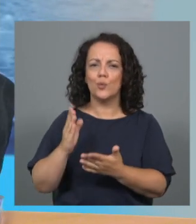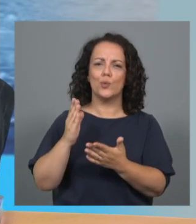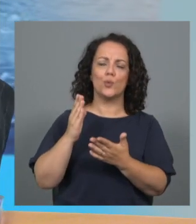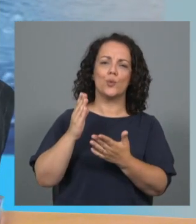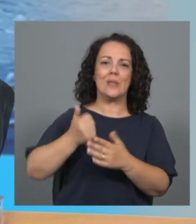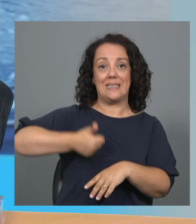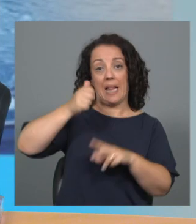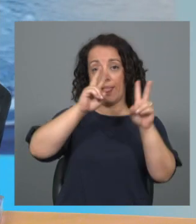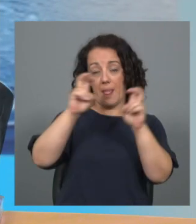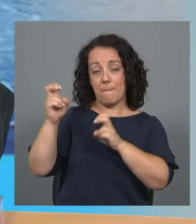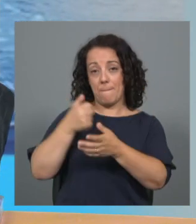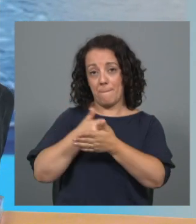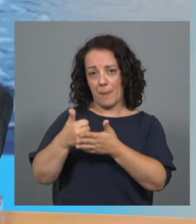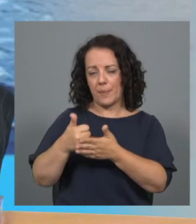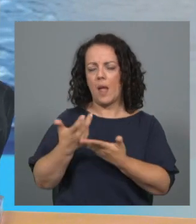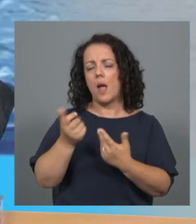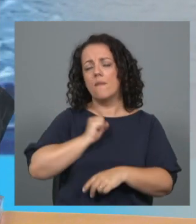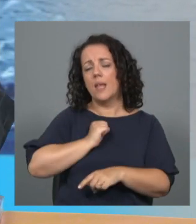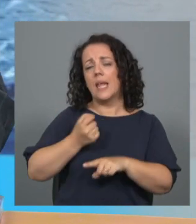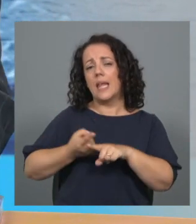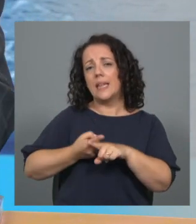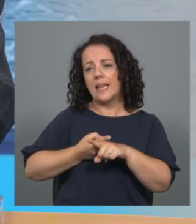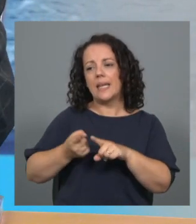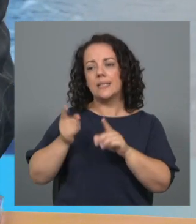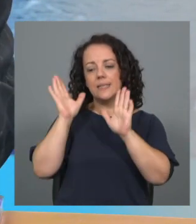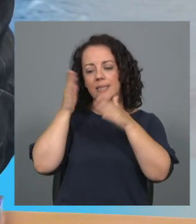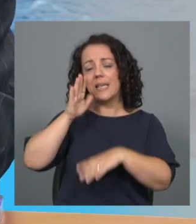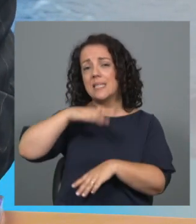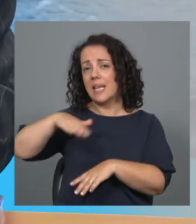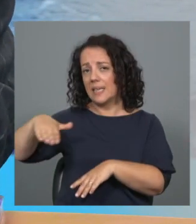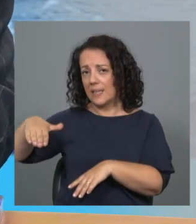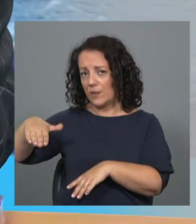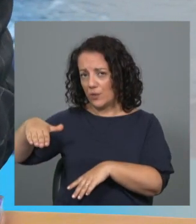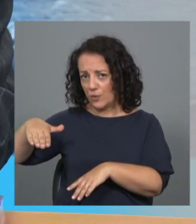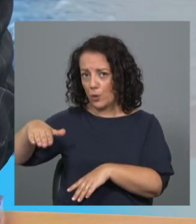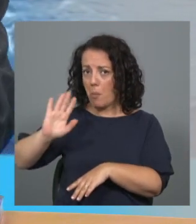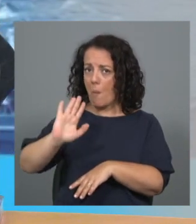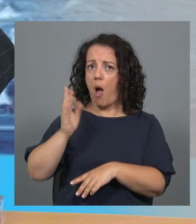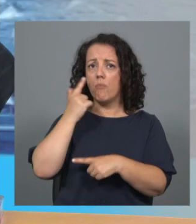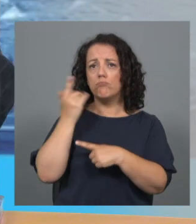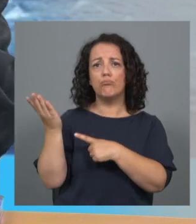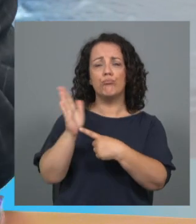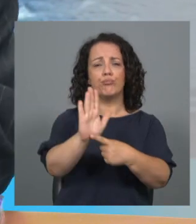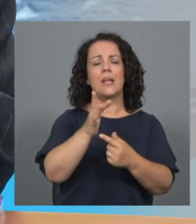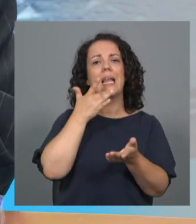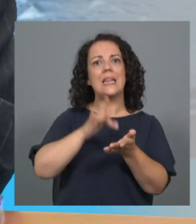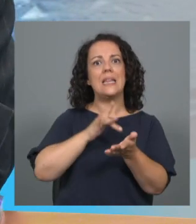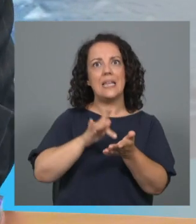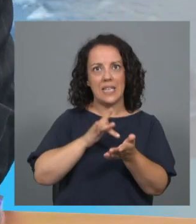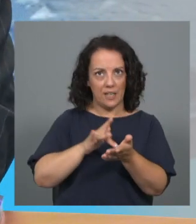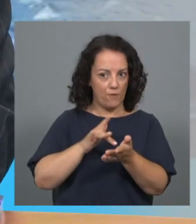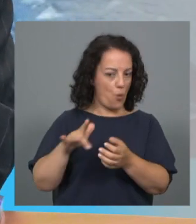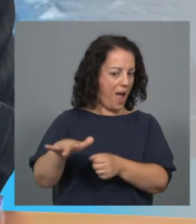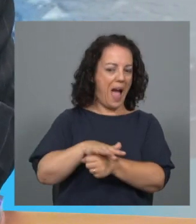temas bíblicos, não é? O meu interesse é um bocadinho mais científico, mas apresentar livros com uma carga científica